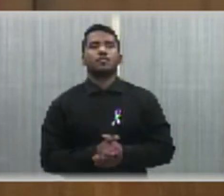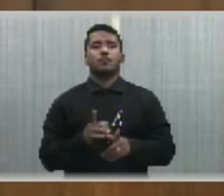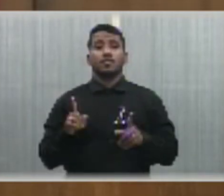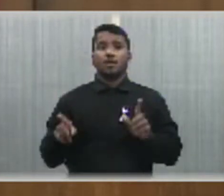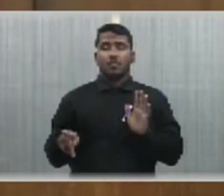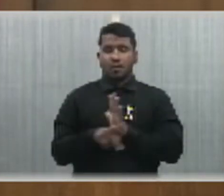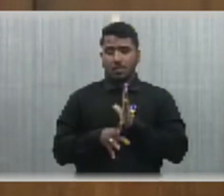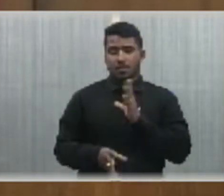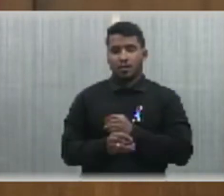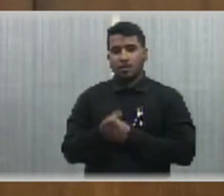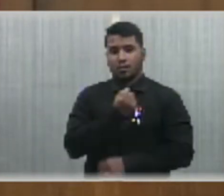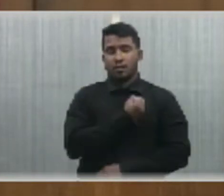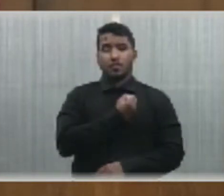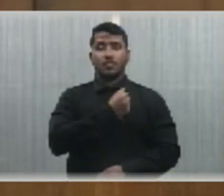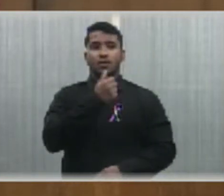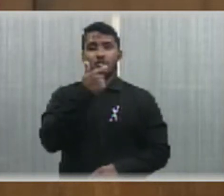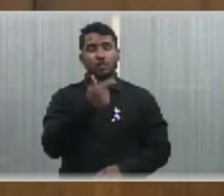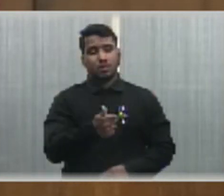de número